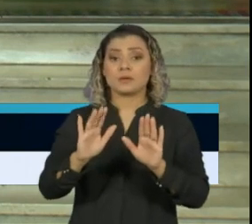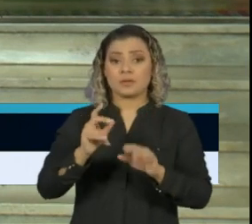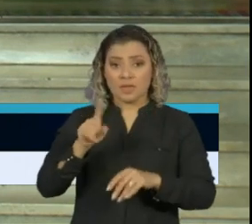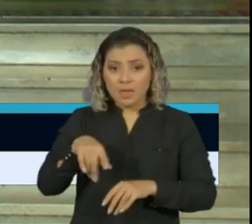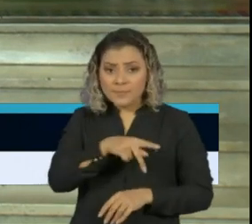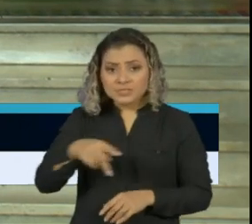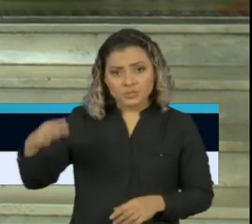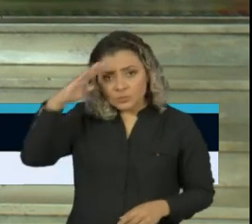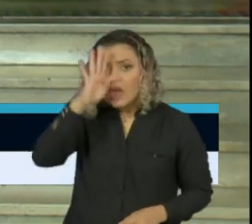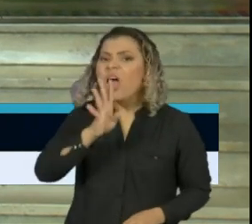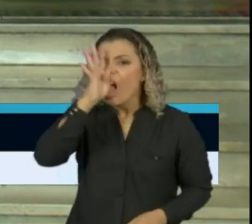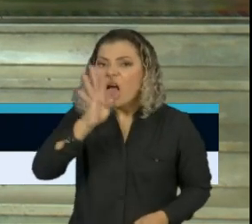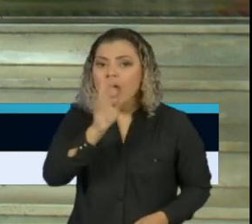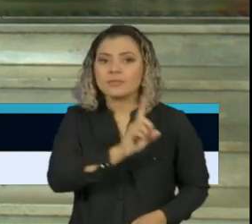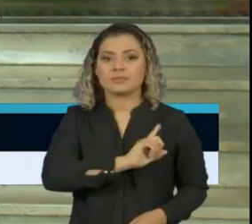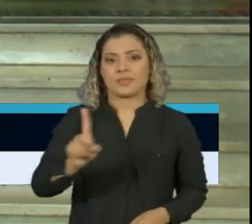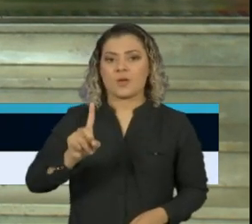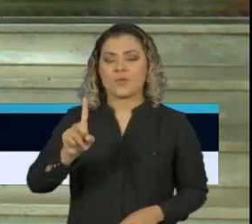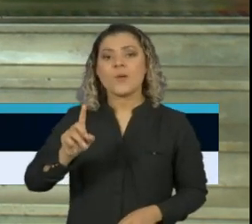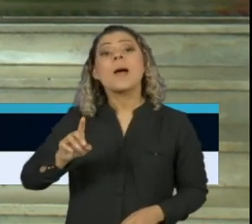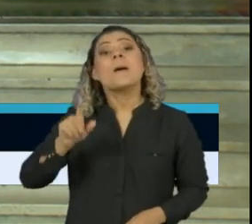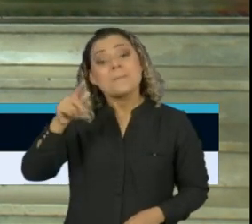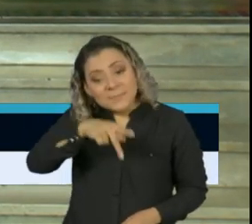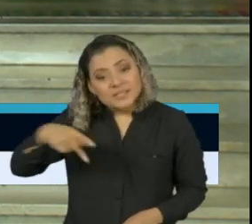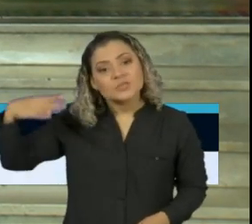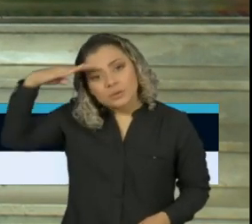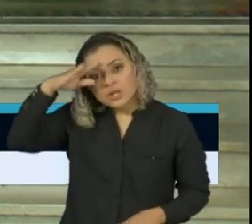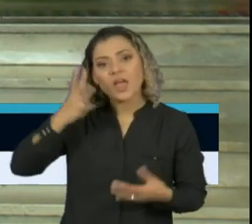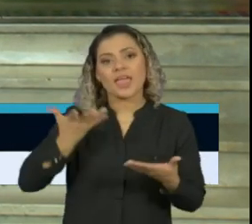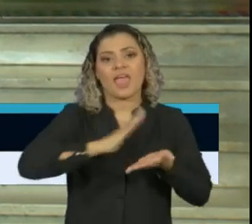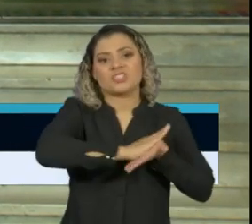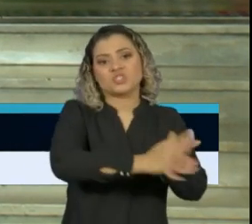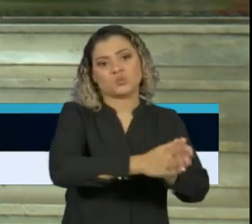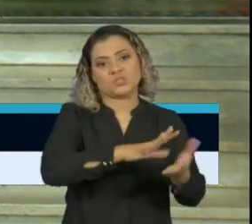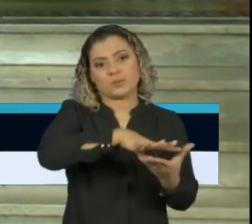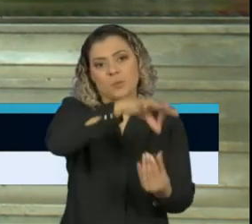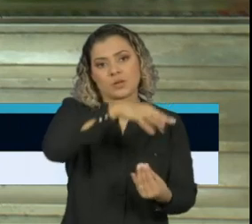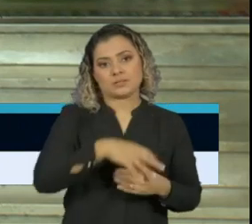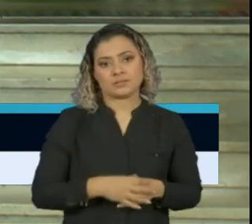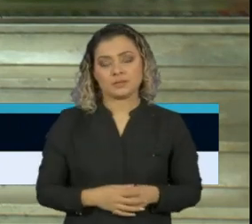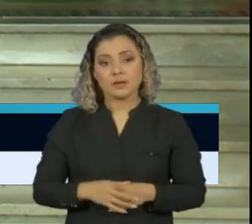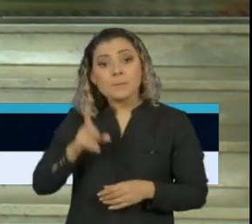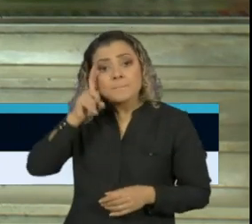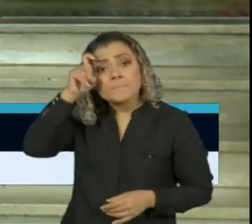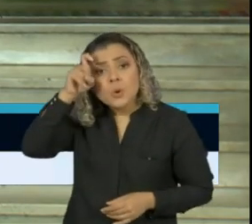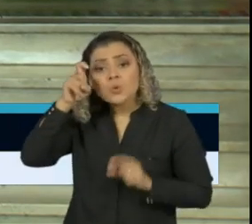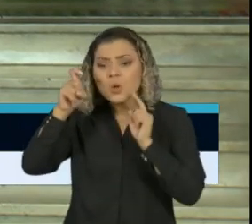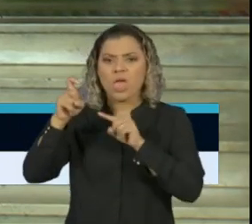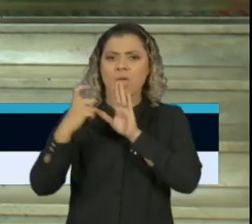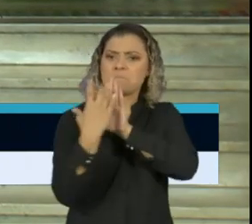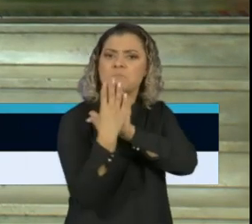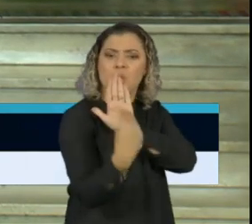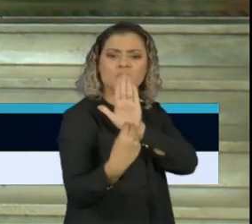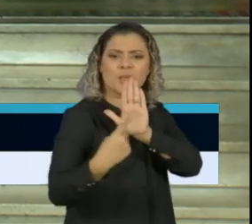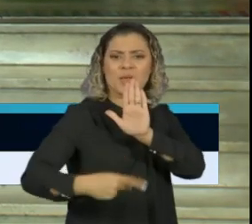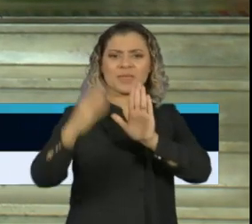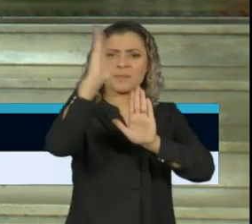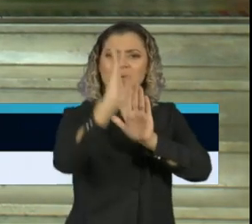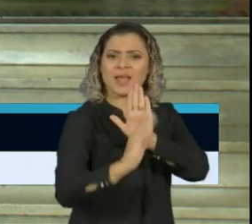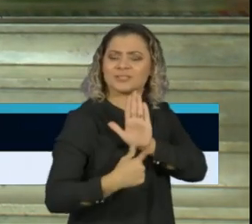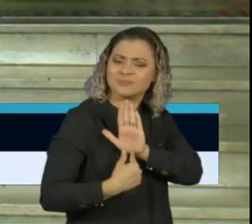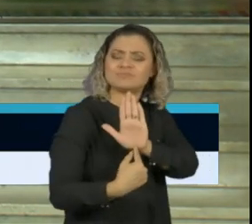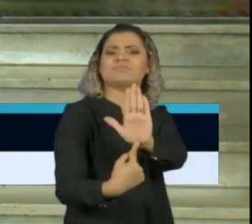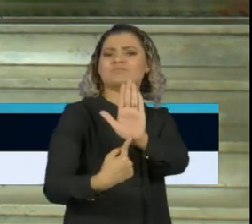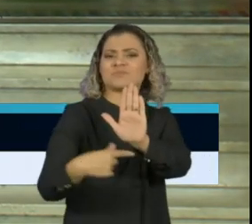pé, foi um tiro na democracia brasileira. O ministro Sérgio Moro é um dos homens mais exemplares que o